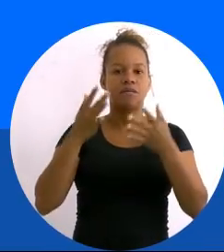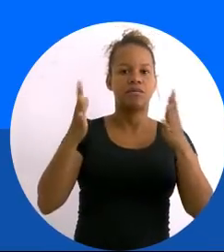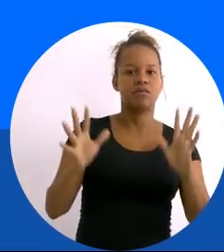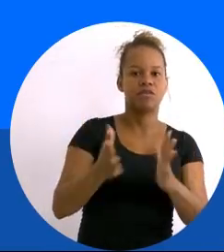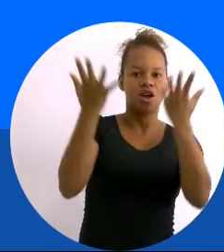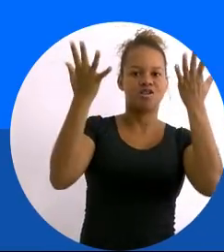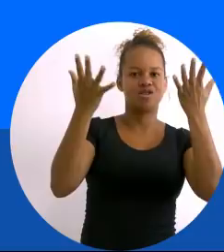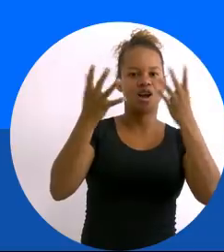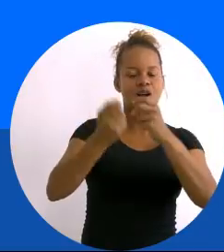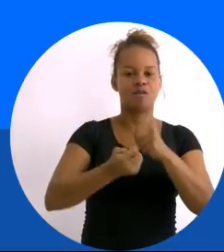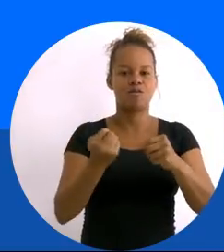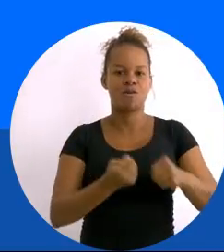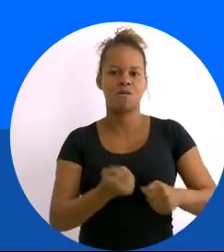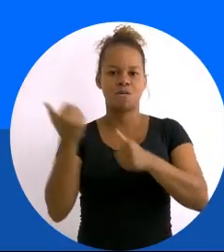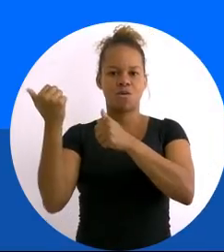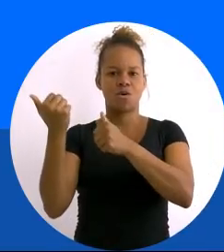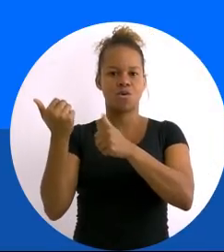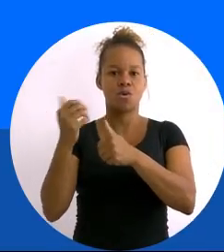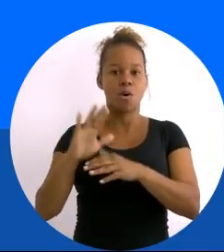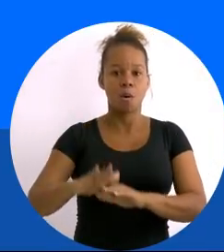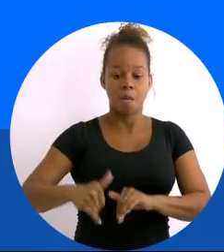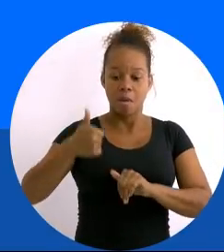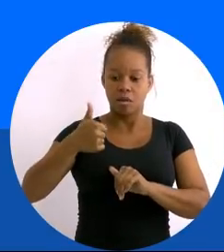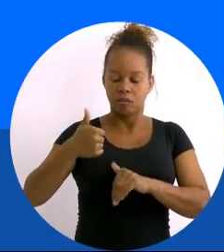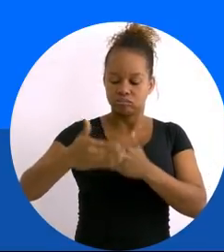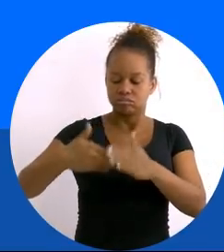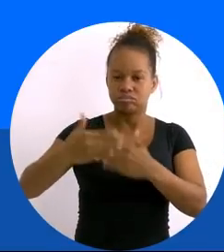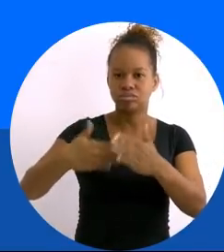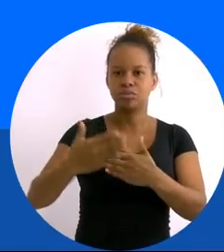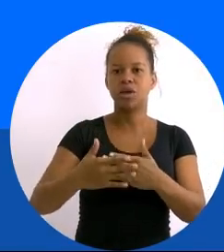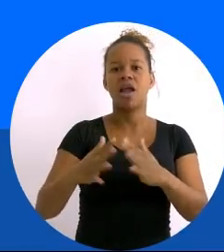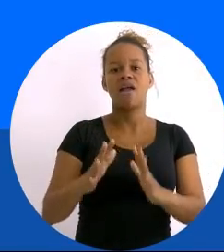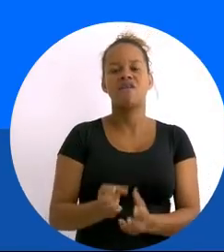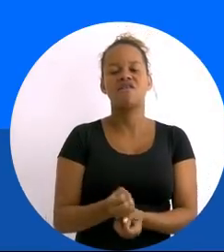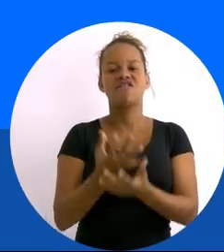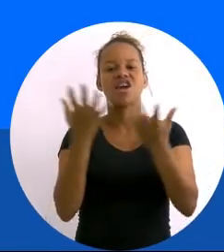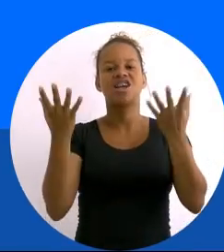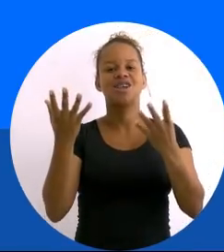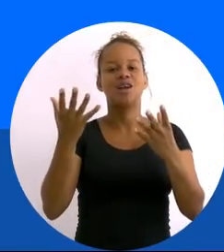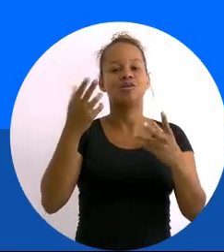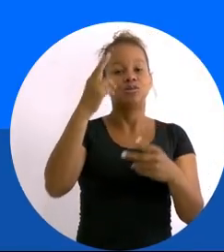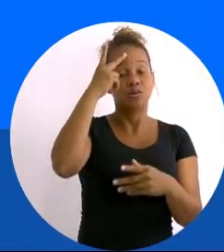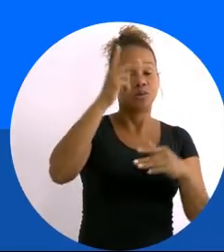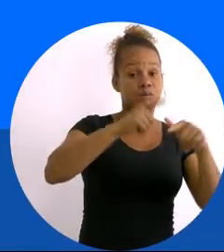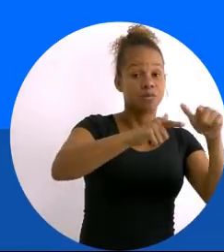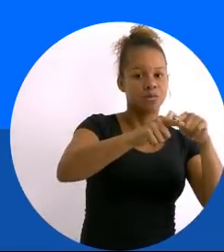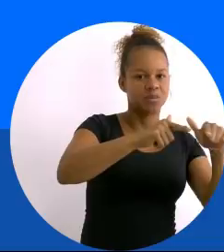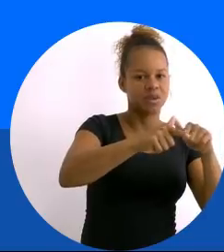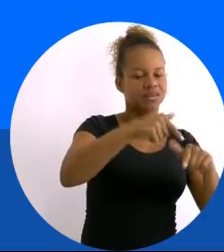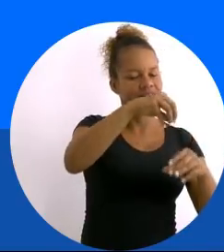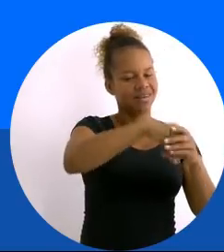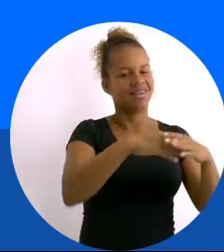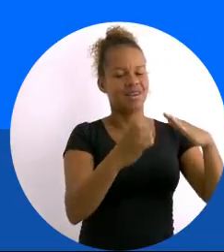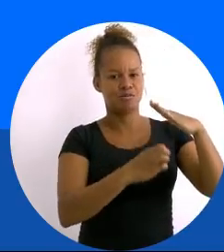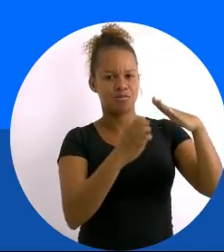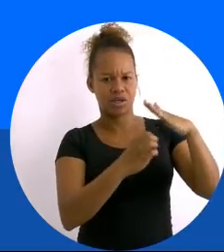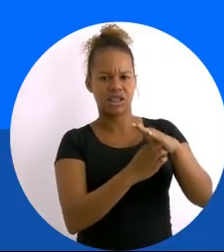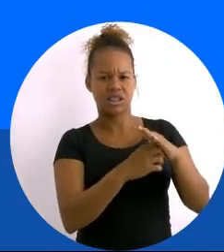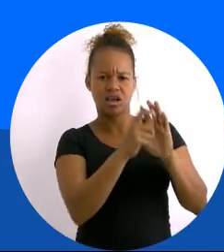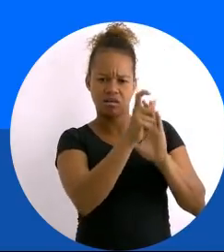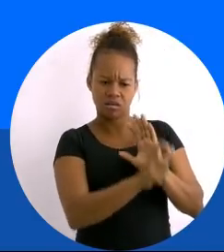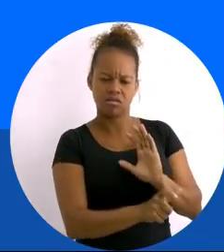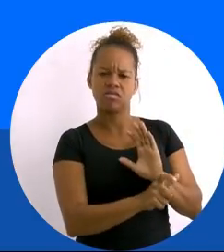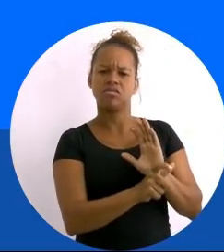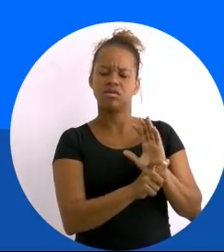prêmio ao colaborador mais antigo ou com melhor desempenho, festa do aniversário da empresa. Esses rituais evidenciam